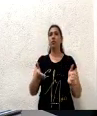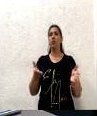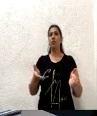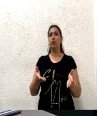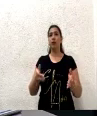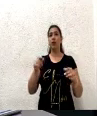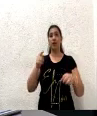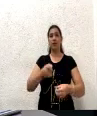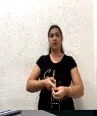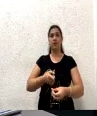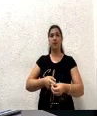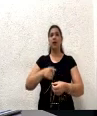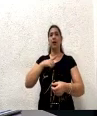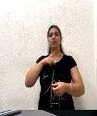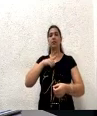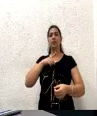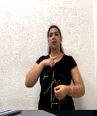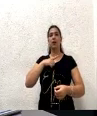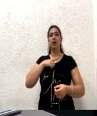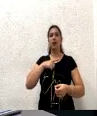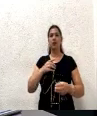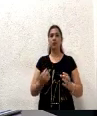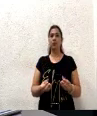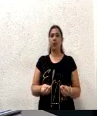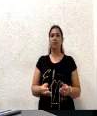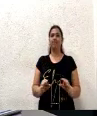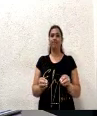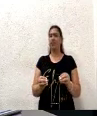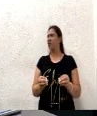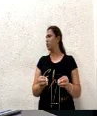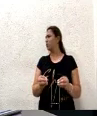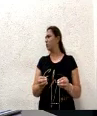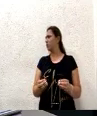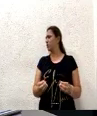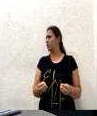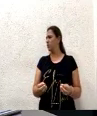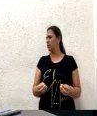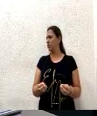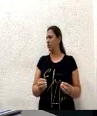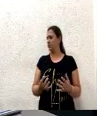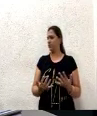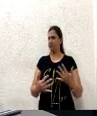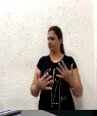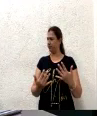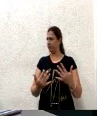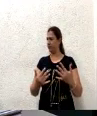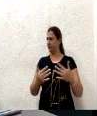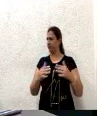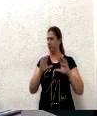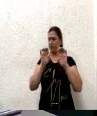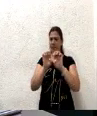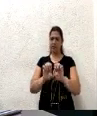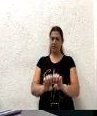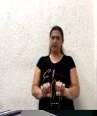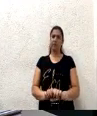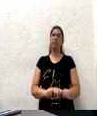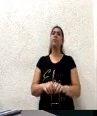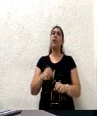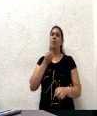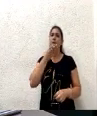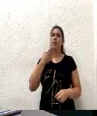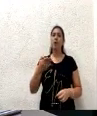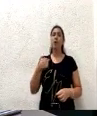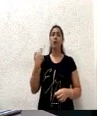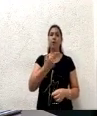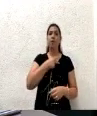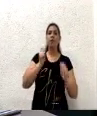estrutura boa hoje, tanto na parte de trânsito, cultura, turismo, uma lei para que a gente possa trabalhar.